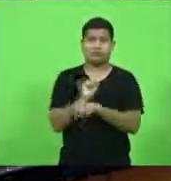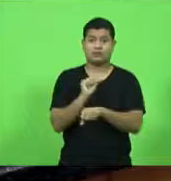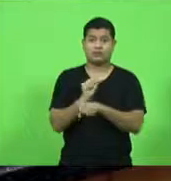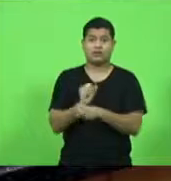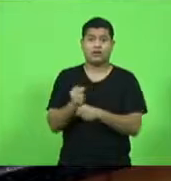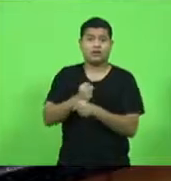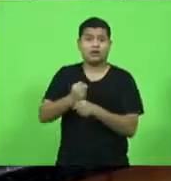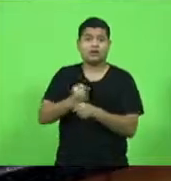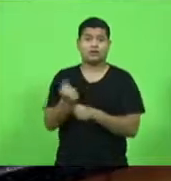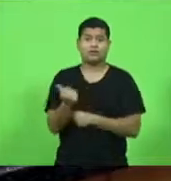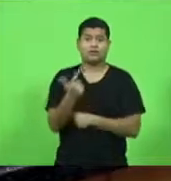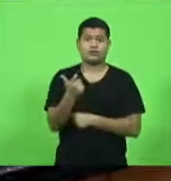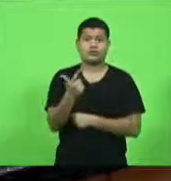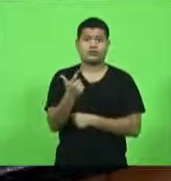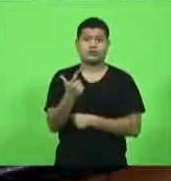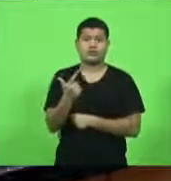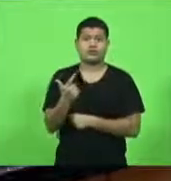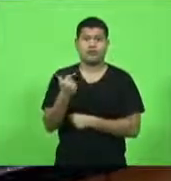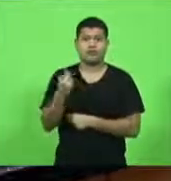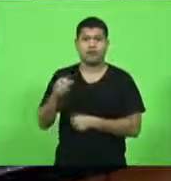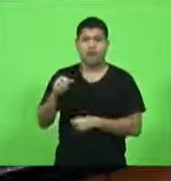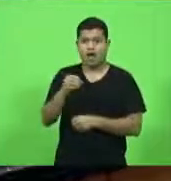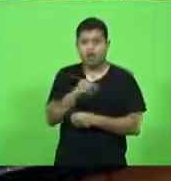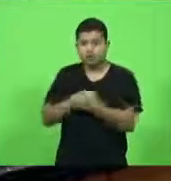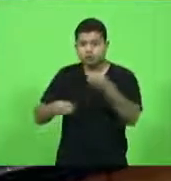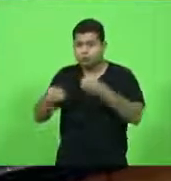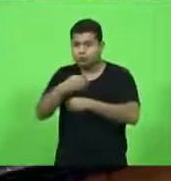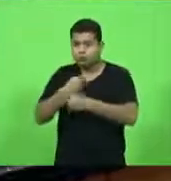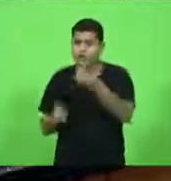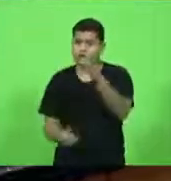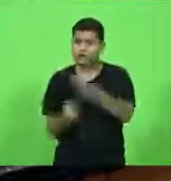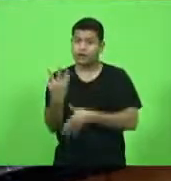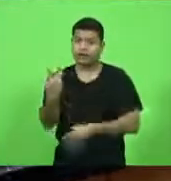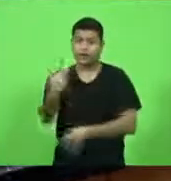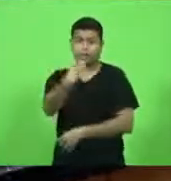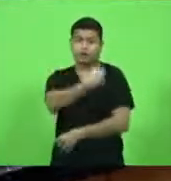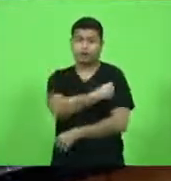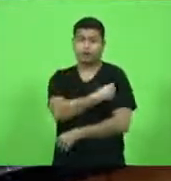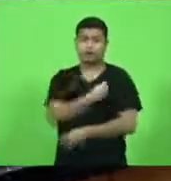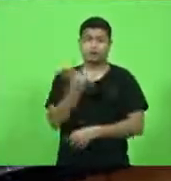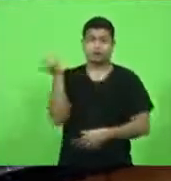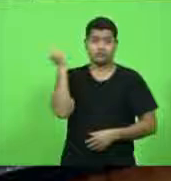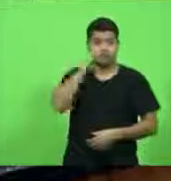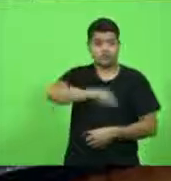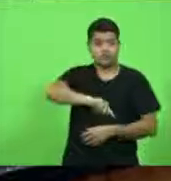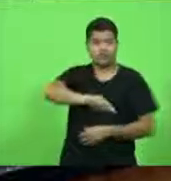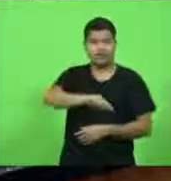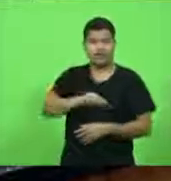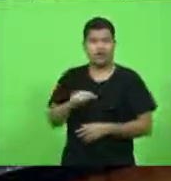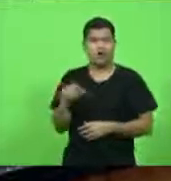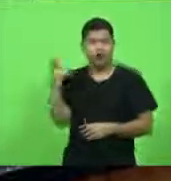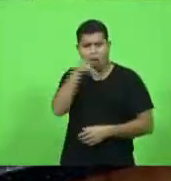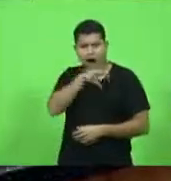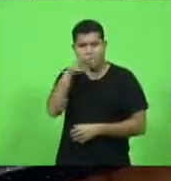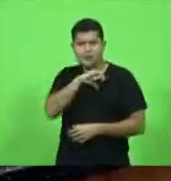se desenvolver uma vacina. Desenvolver uma vacina para o Covid-19, o projeto do Bruno está lá.